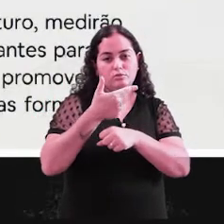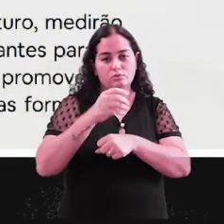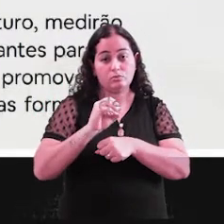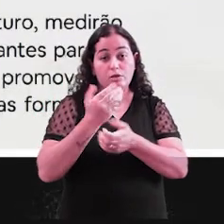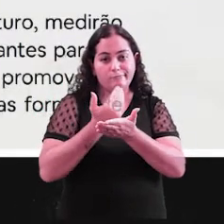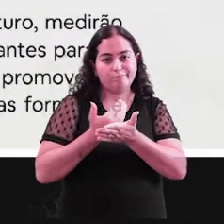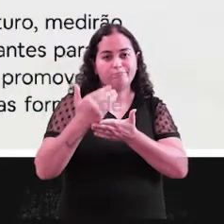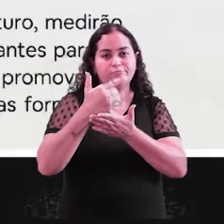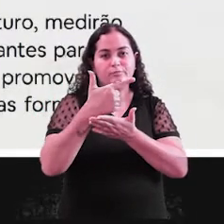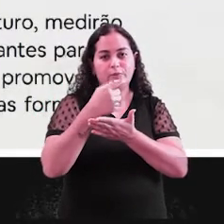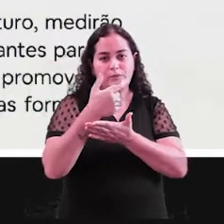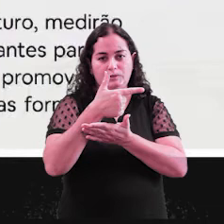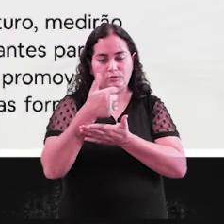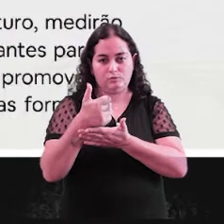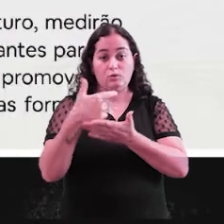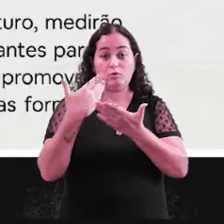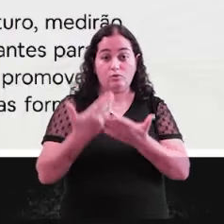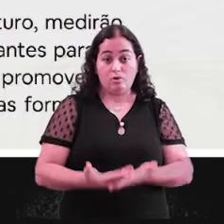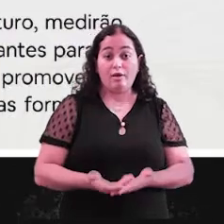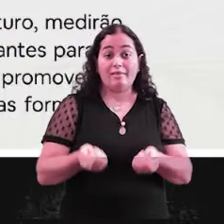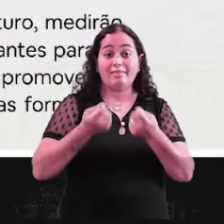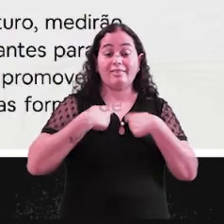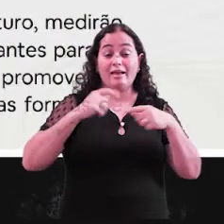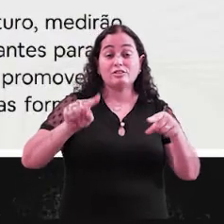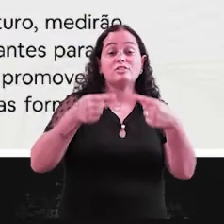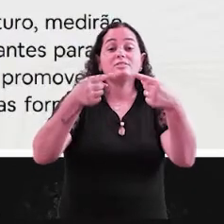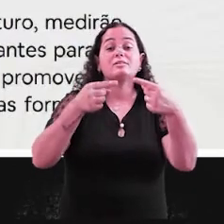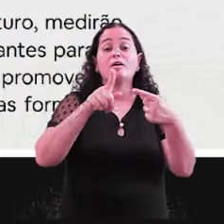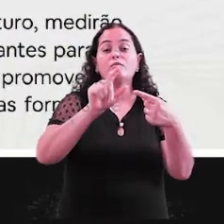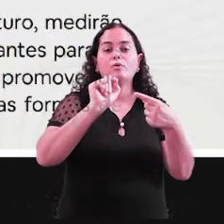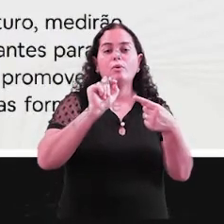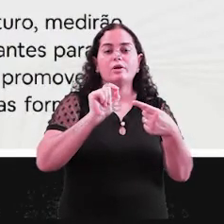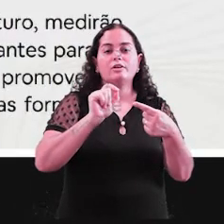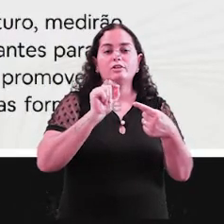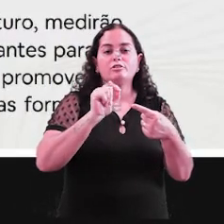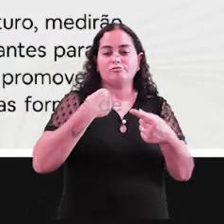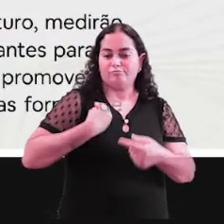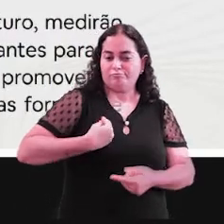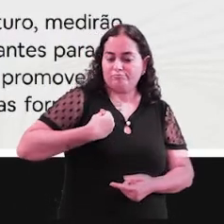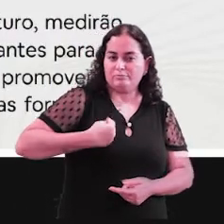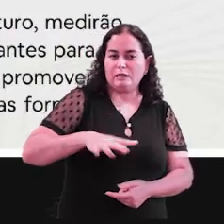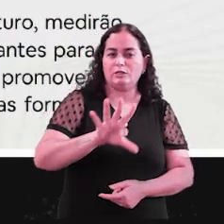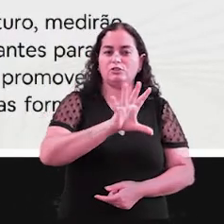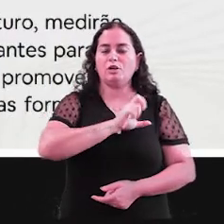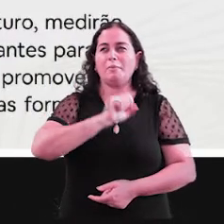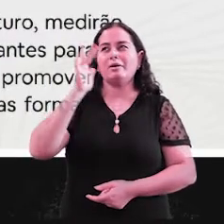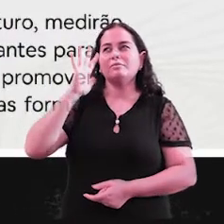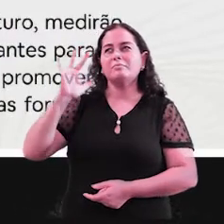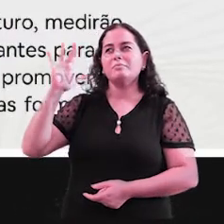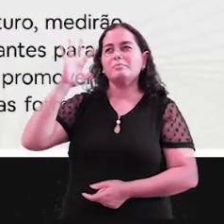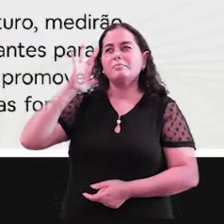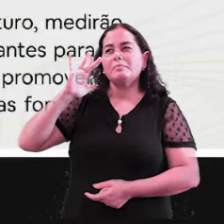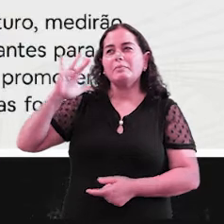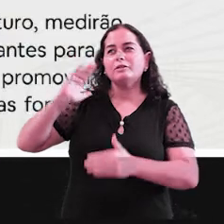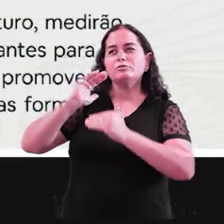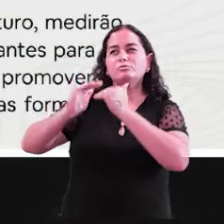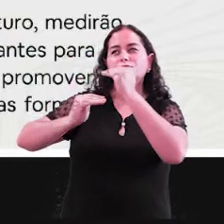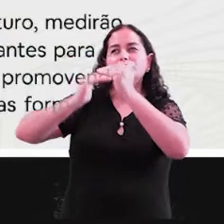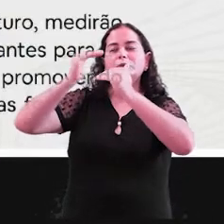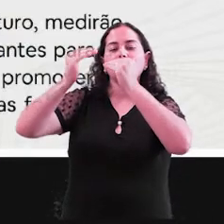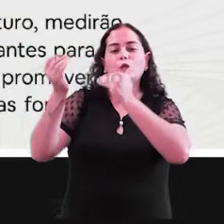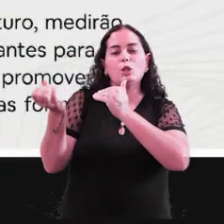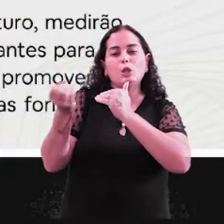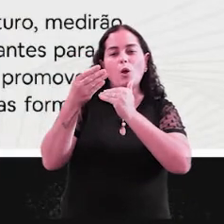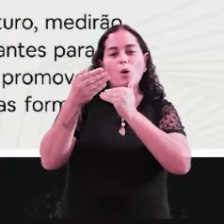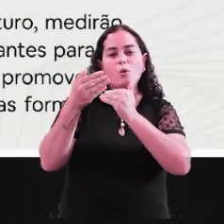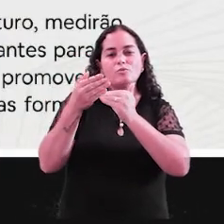de 2021, nos traz o desafio de existir, de amar, de imaginar e construir novos